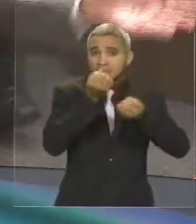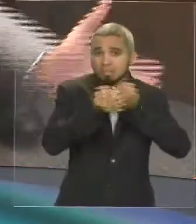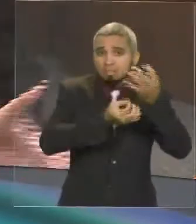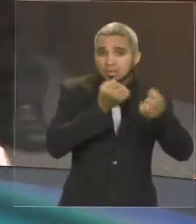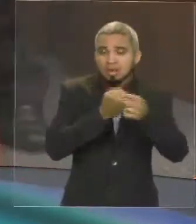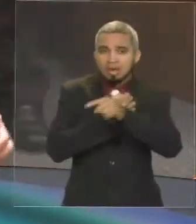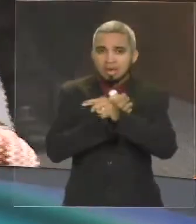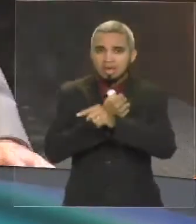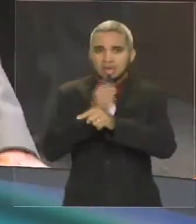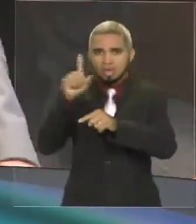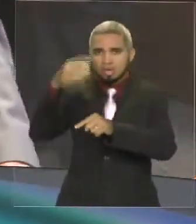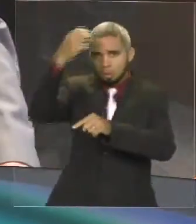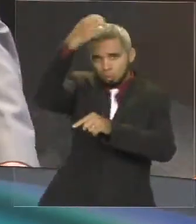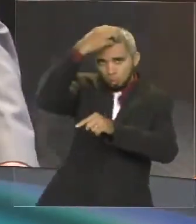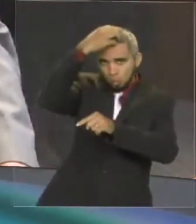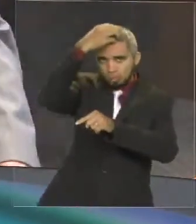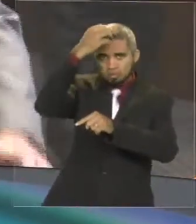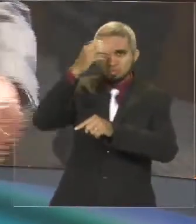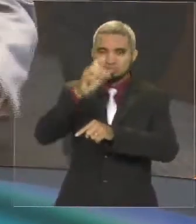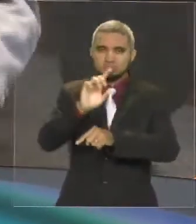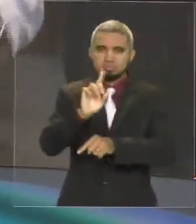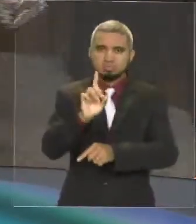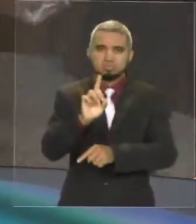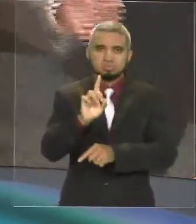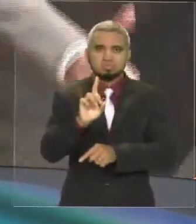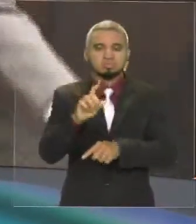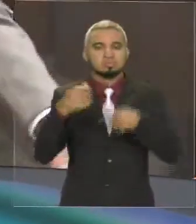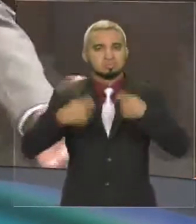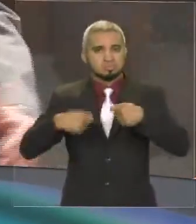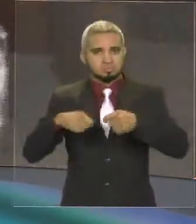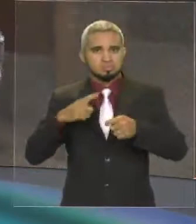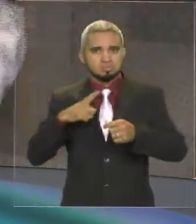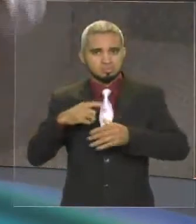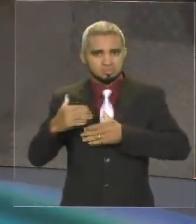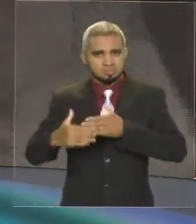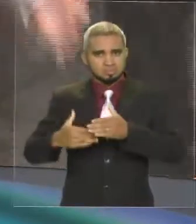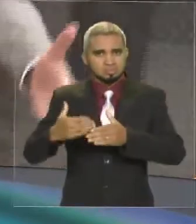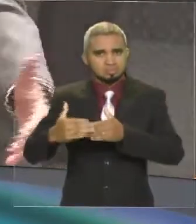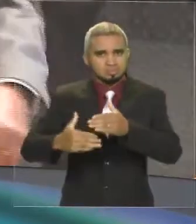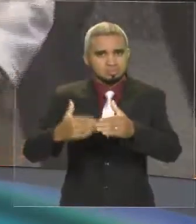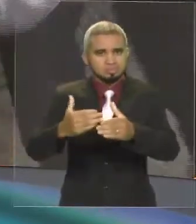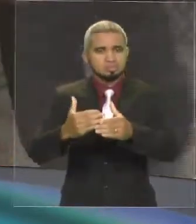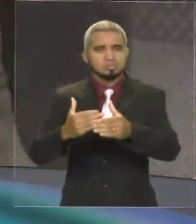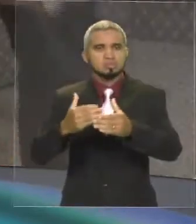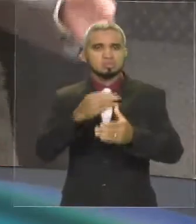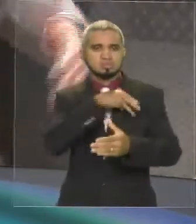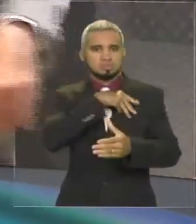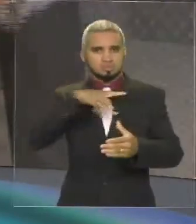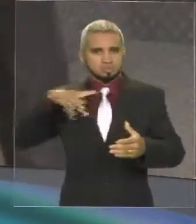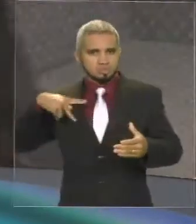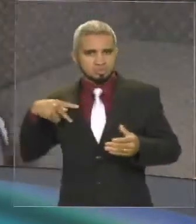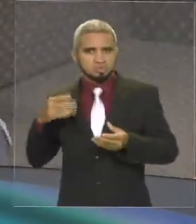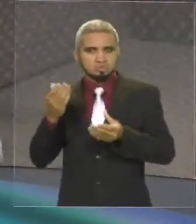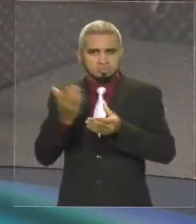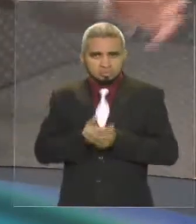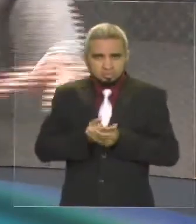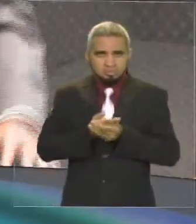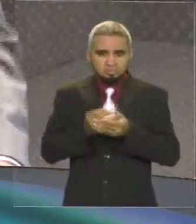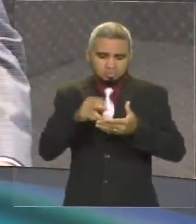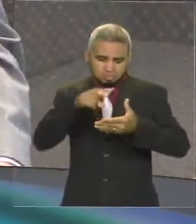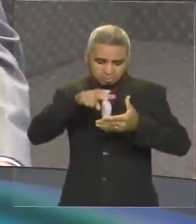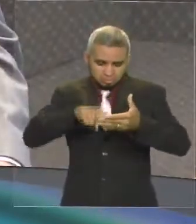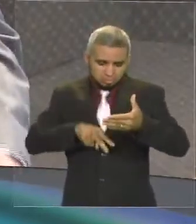ter cometido o delito. Há o devido processo legal, onde há a denúncia do Ministério Público, há a defesa e depois há o